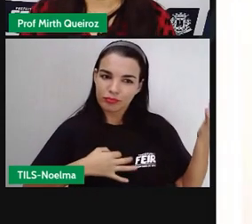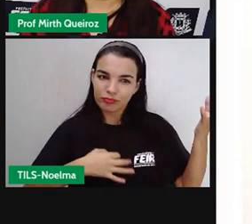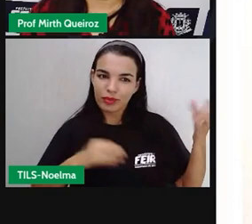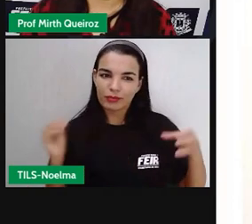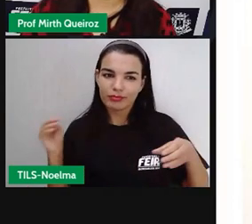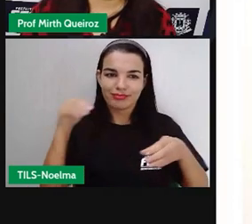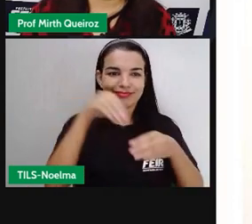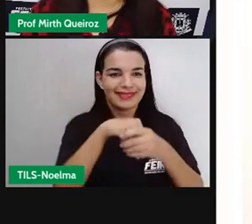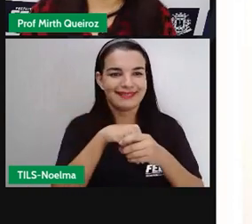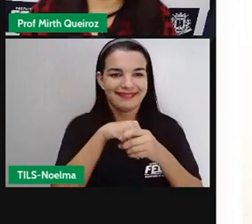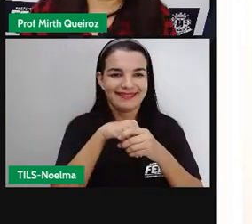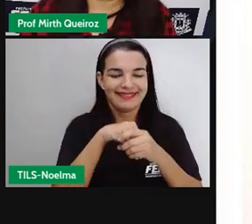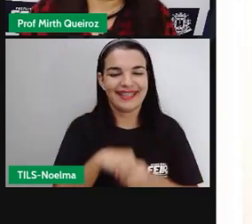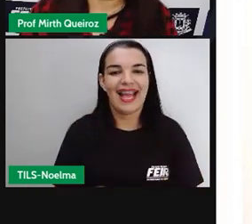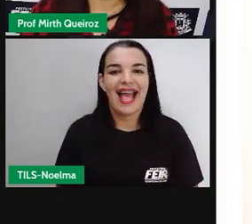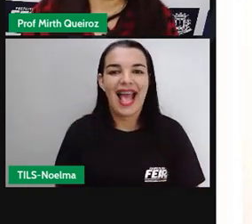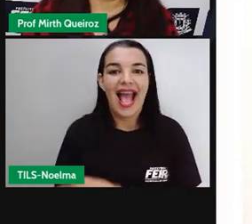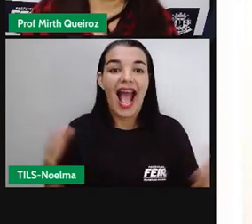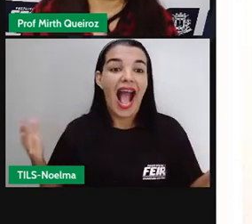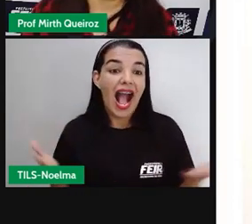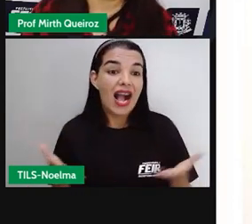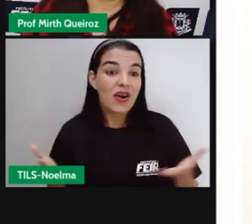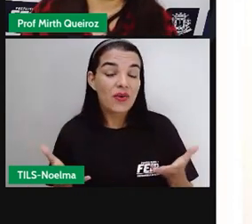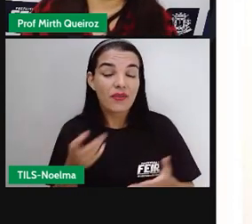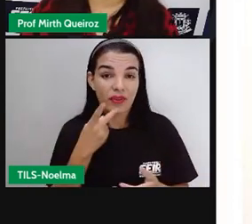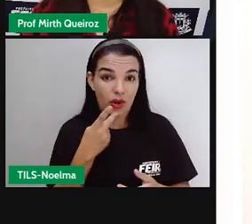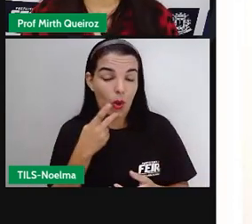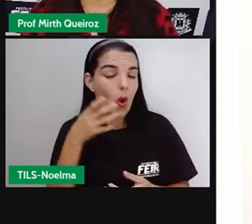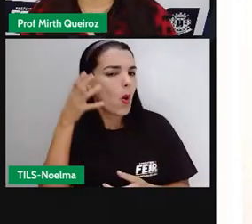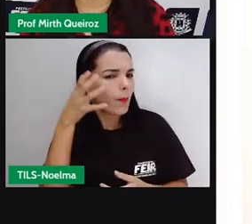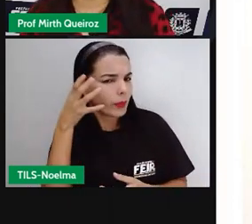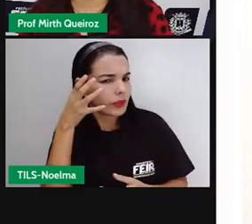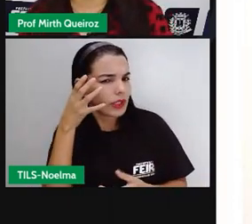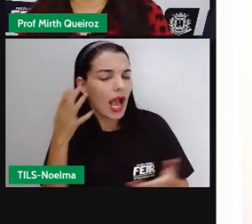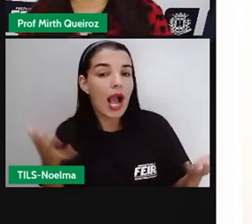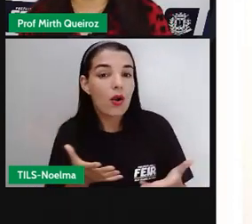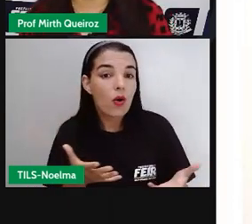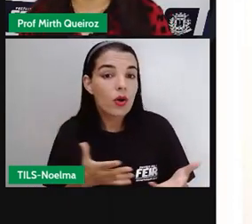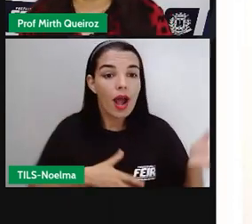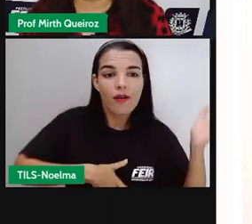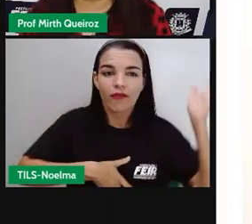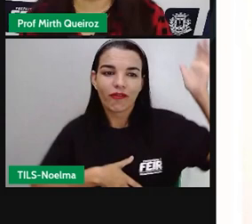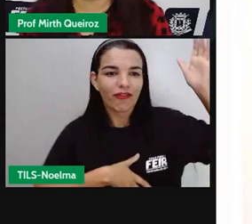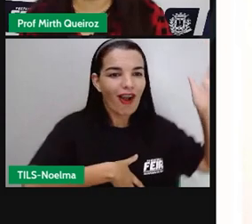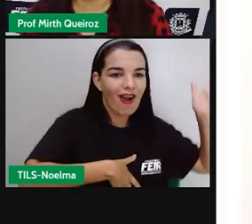A gente falou sobre o forró como música, né? E agora nós iremos falar